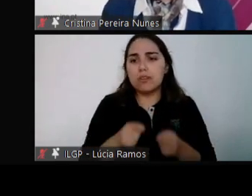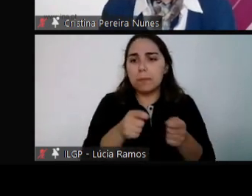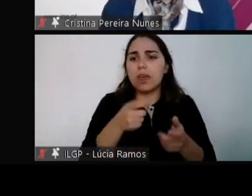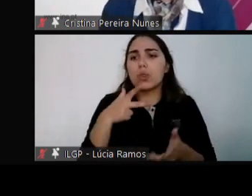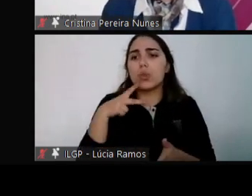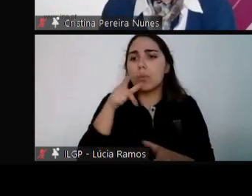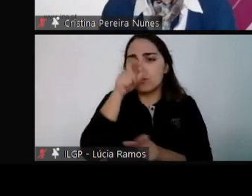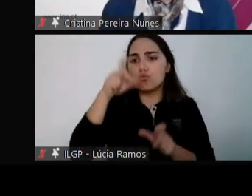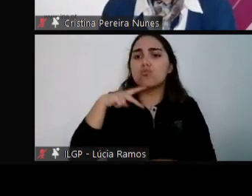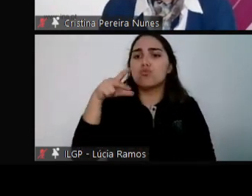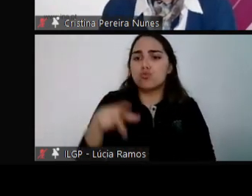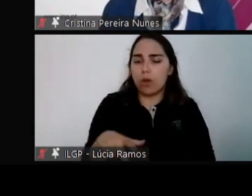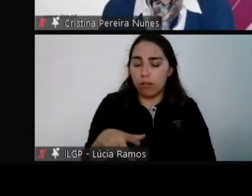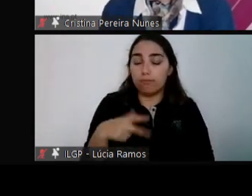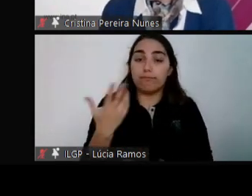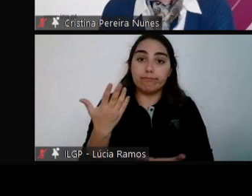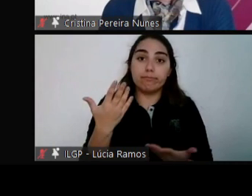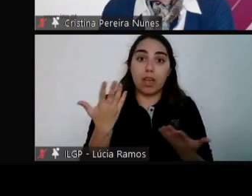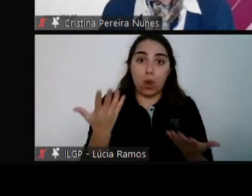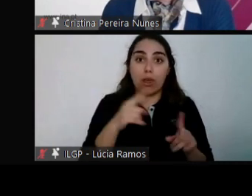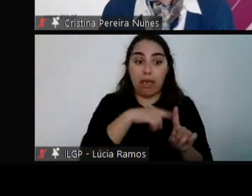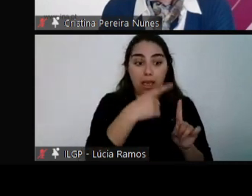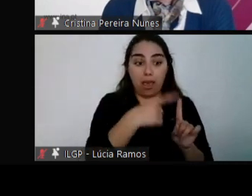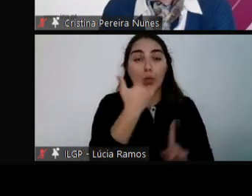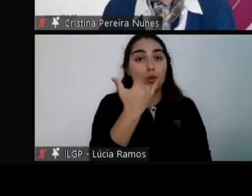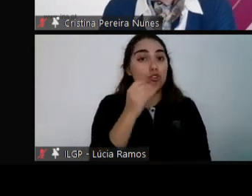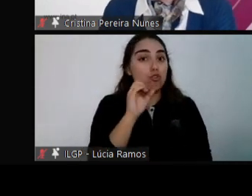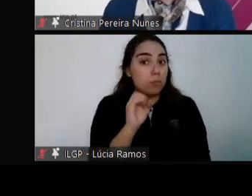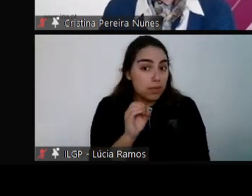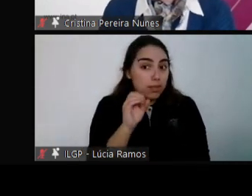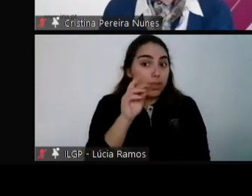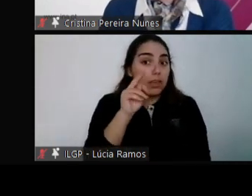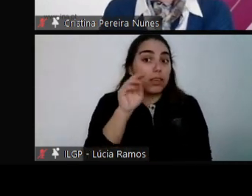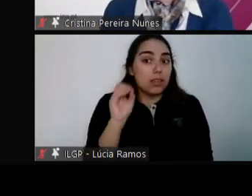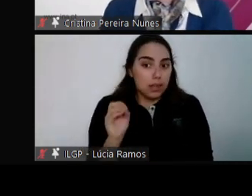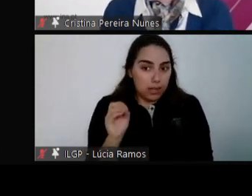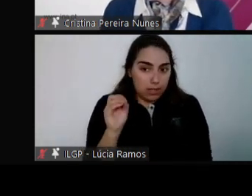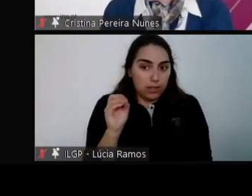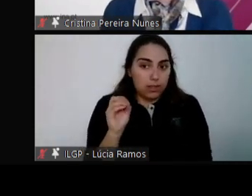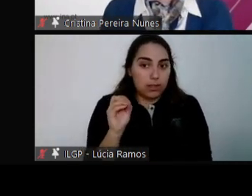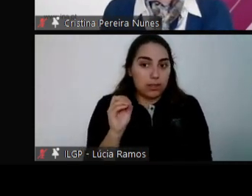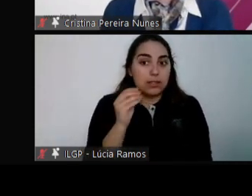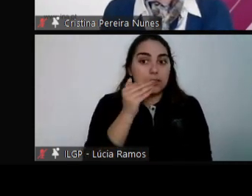que em 2030, portanto, nessa altura de fecharmos essas metas, 65%,